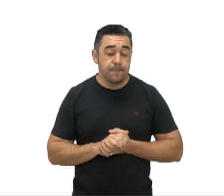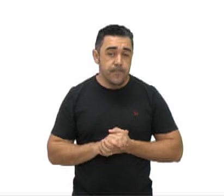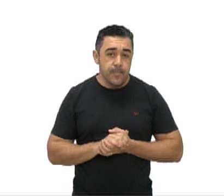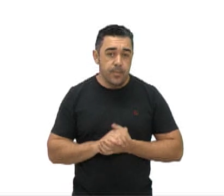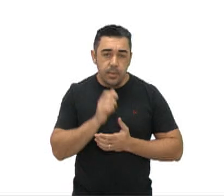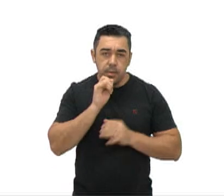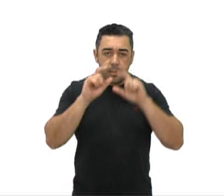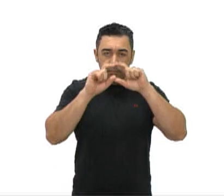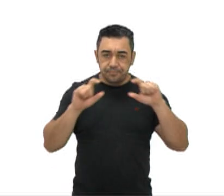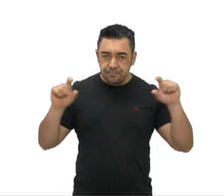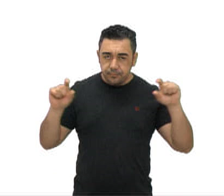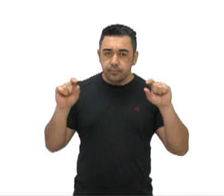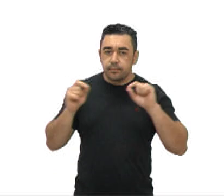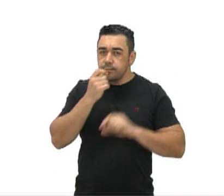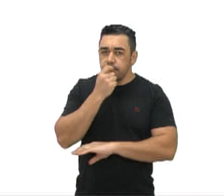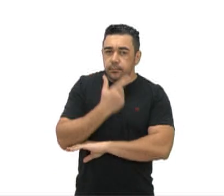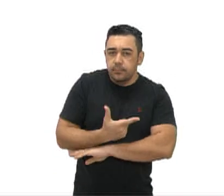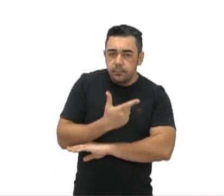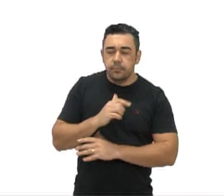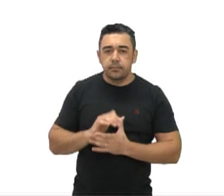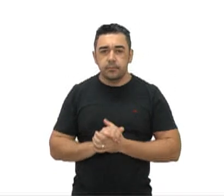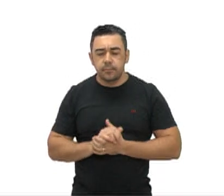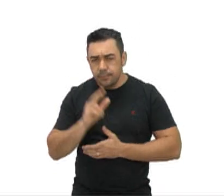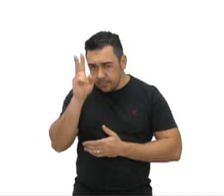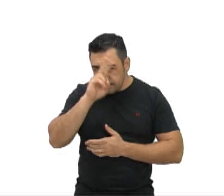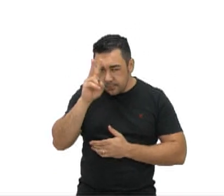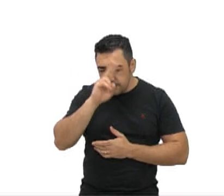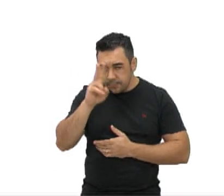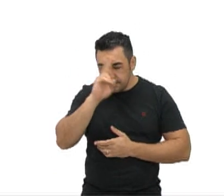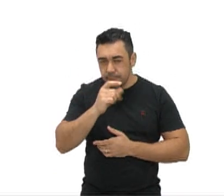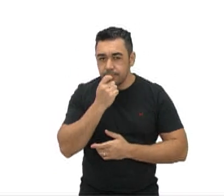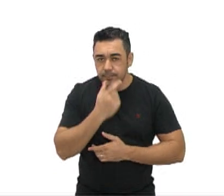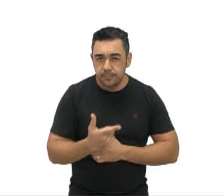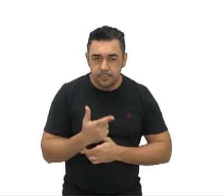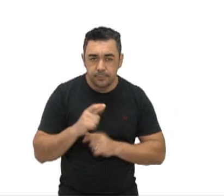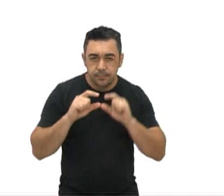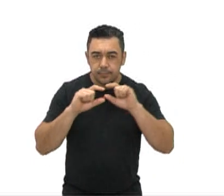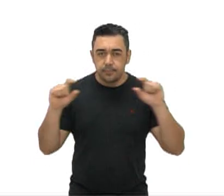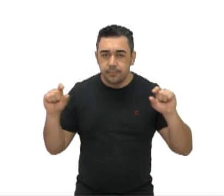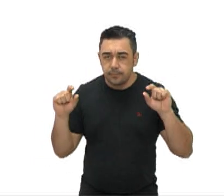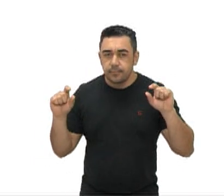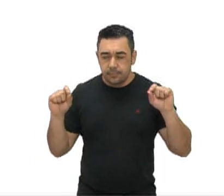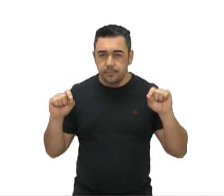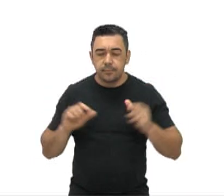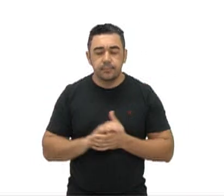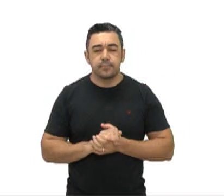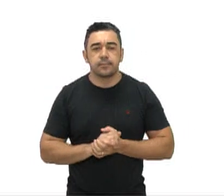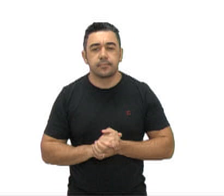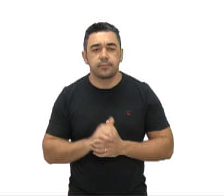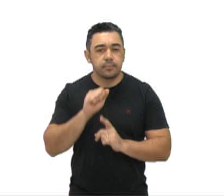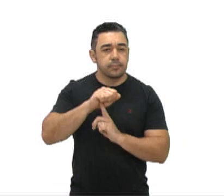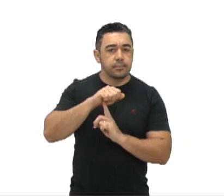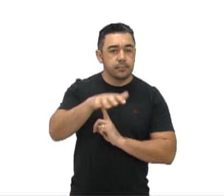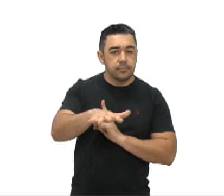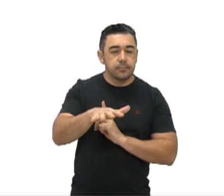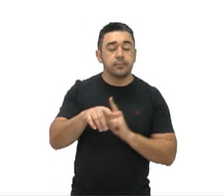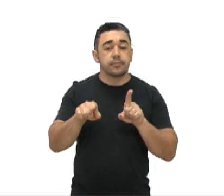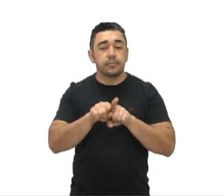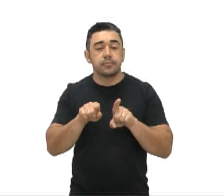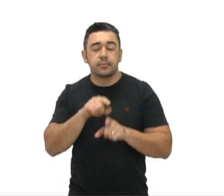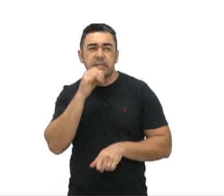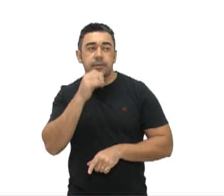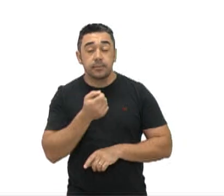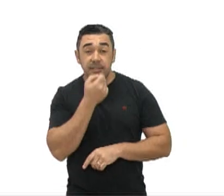um buen amigo perdiste. Lembram desse refrão, desse ditado popular que fala que por uma